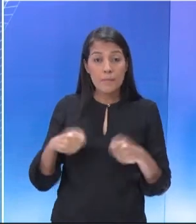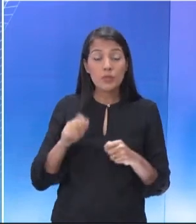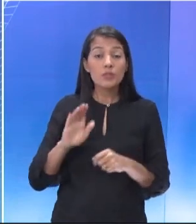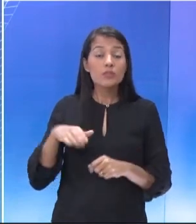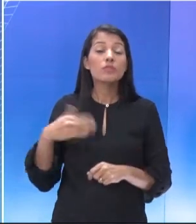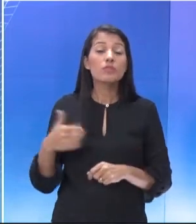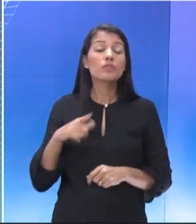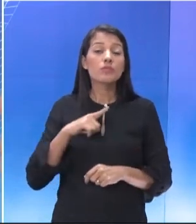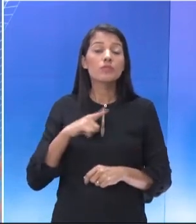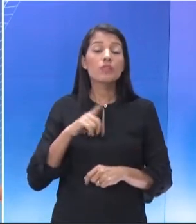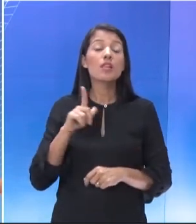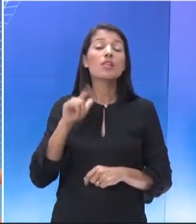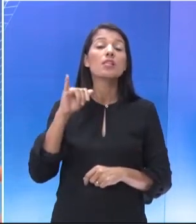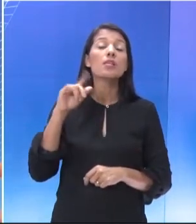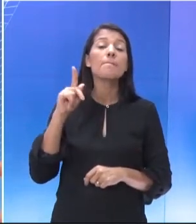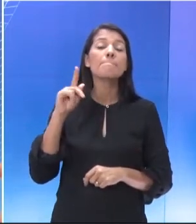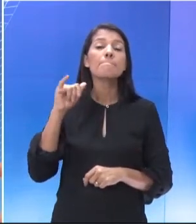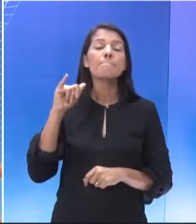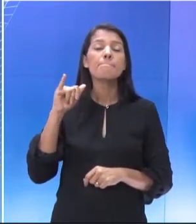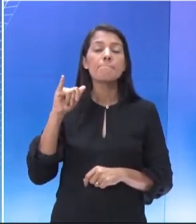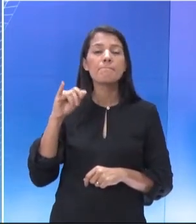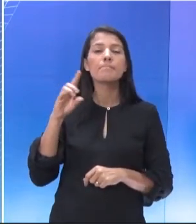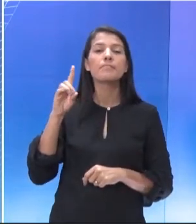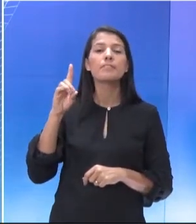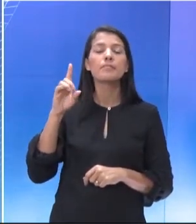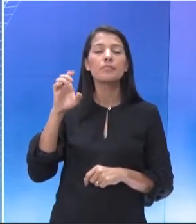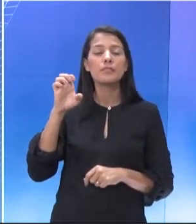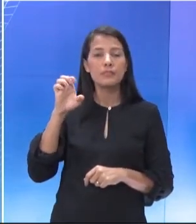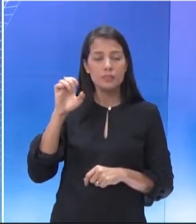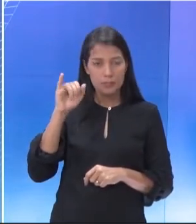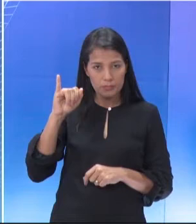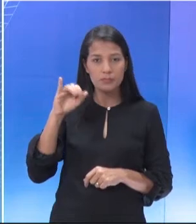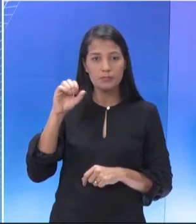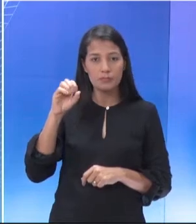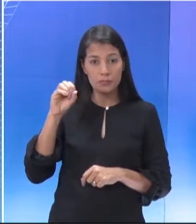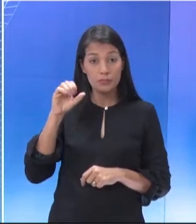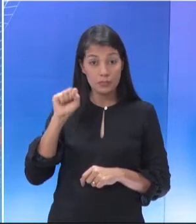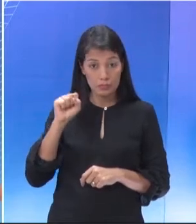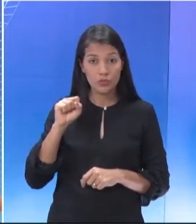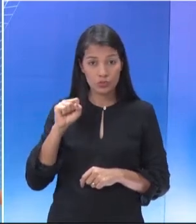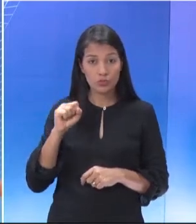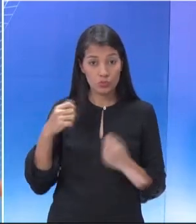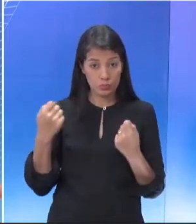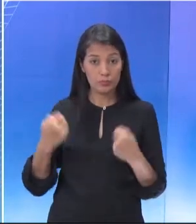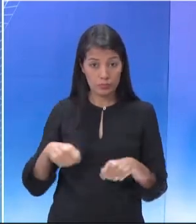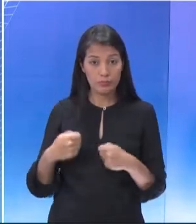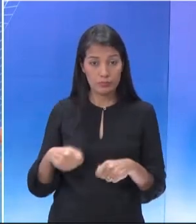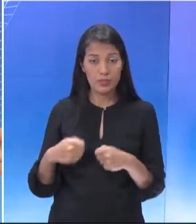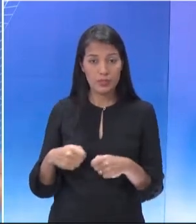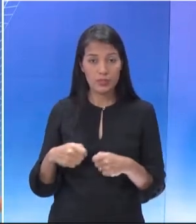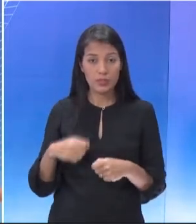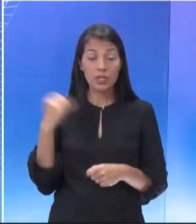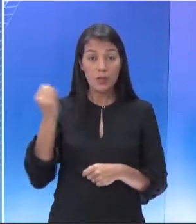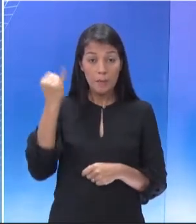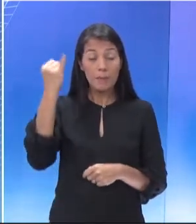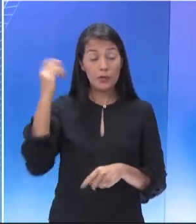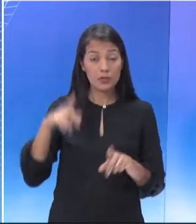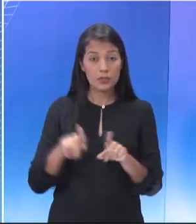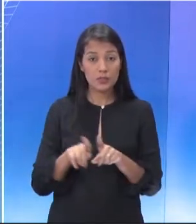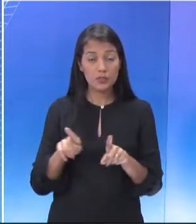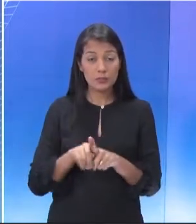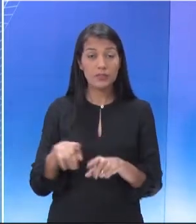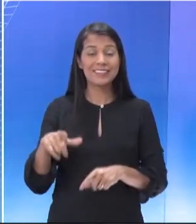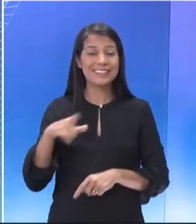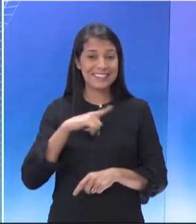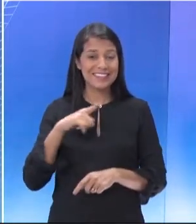digestão. Então, aí a gente percebe a importância de se ter na alimentação também lipídios para